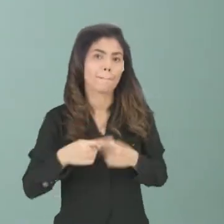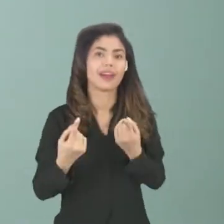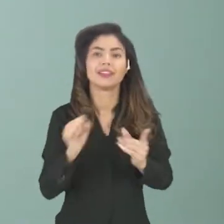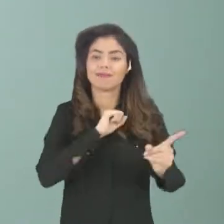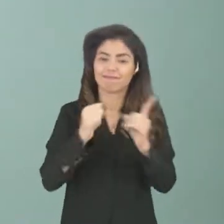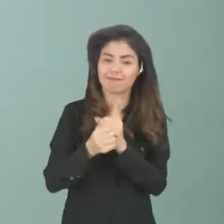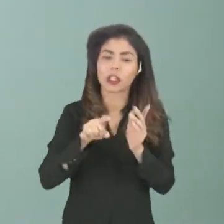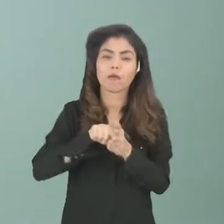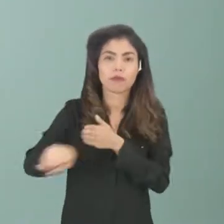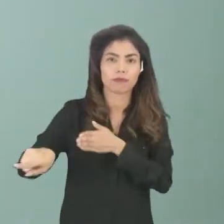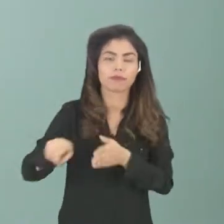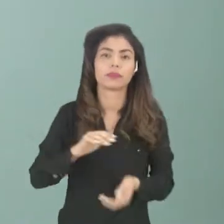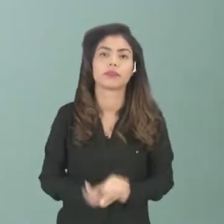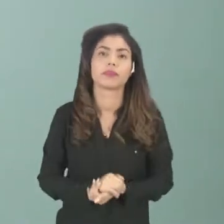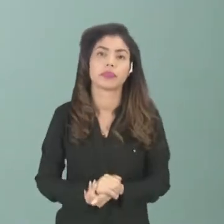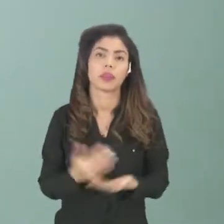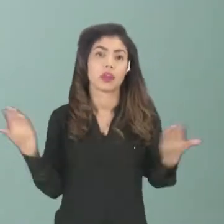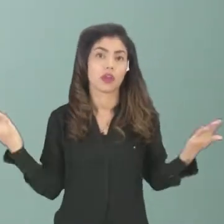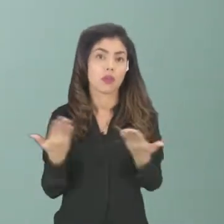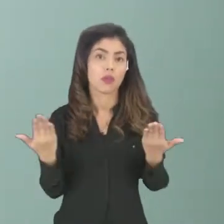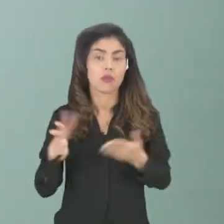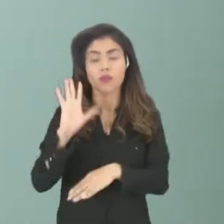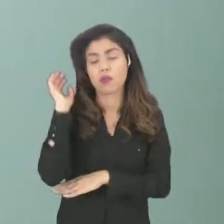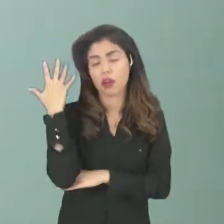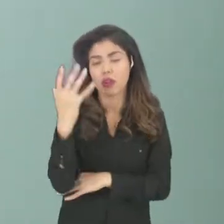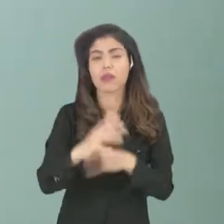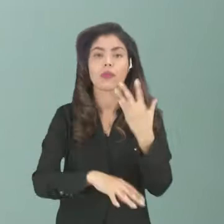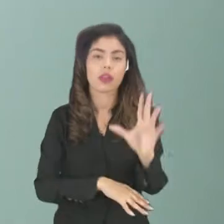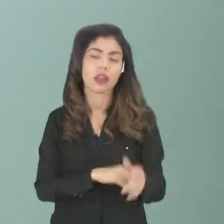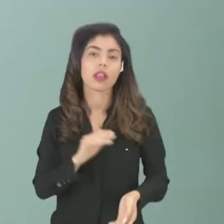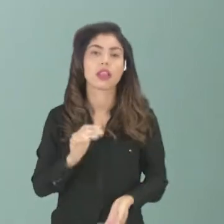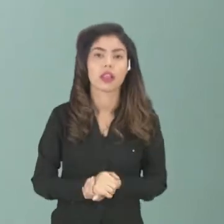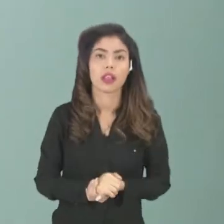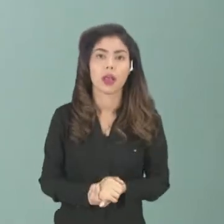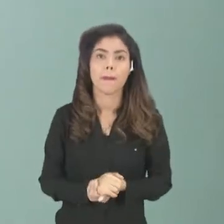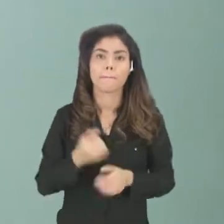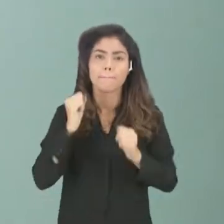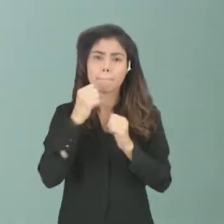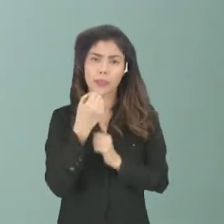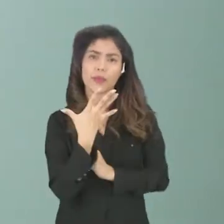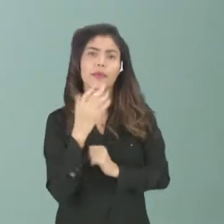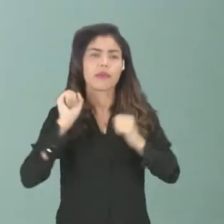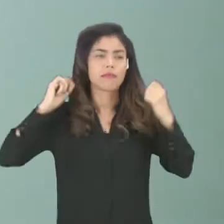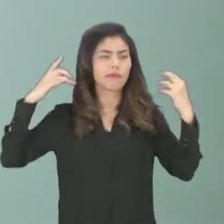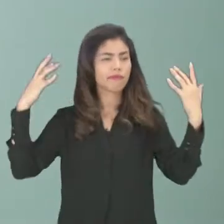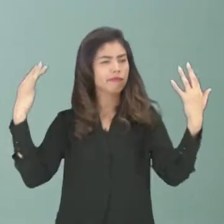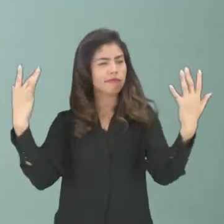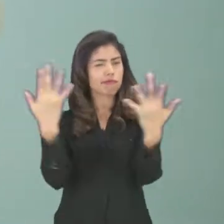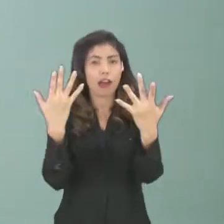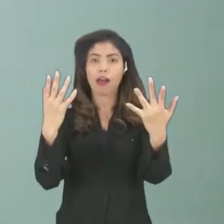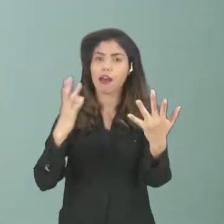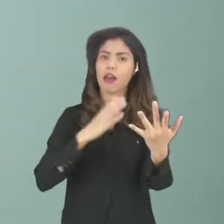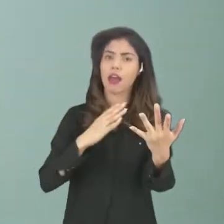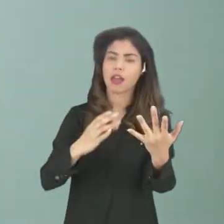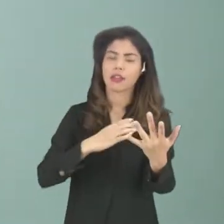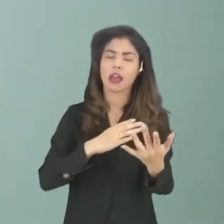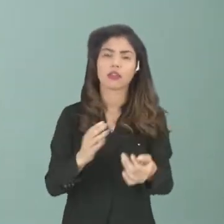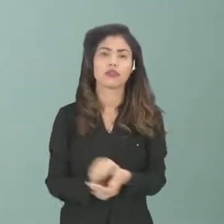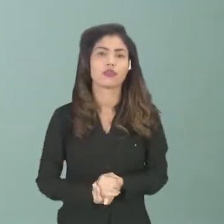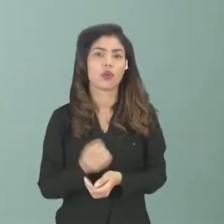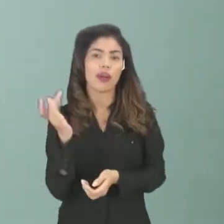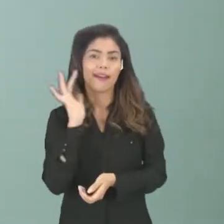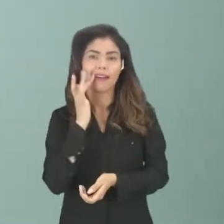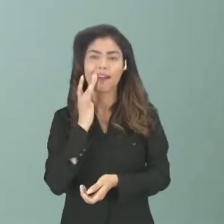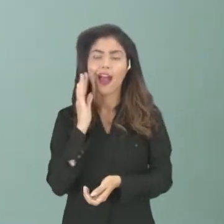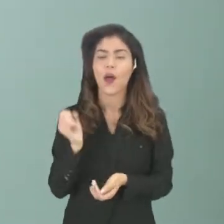Então, o homem na natureza, vivendo a natureza como se fosse um paraíso, seria a idade de ouro da humanidade, nós éramos felizes,